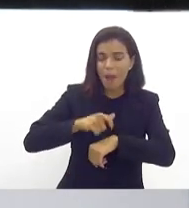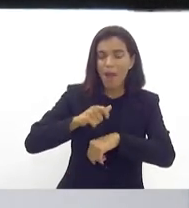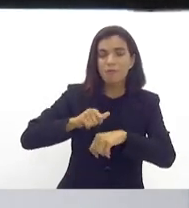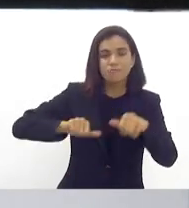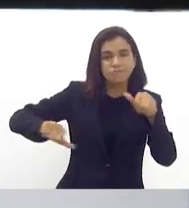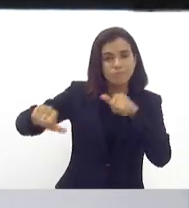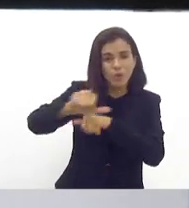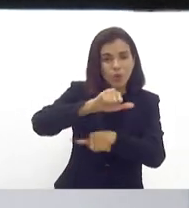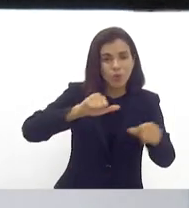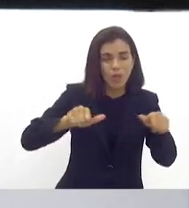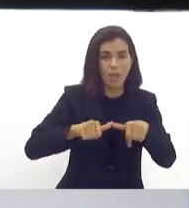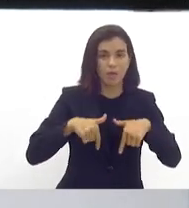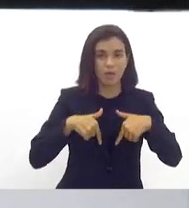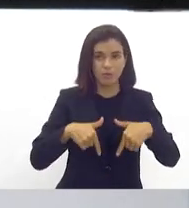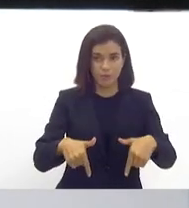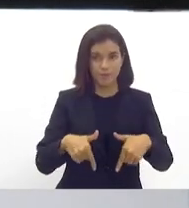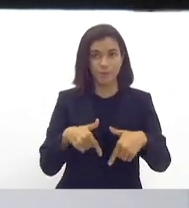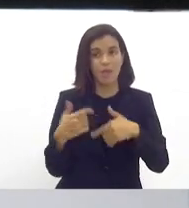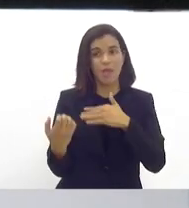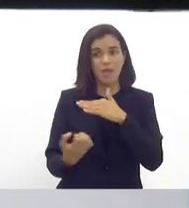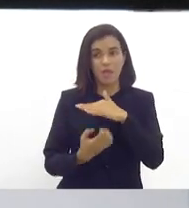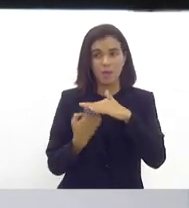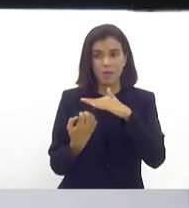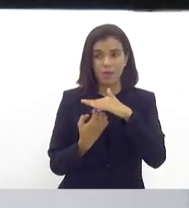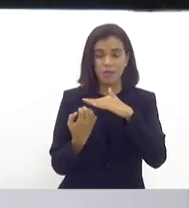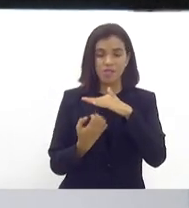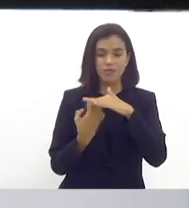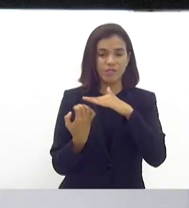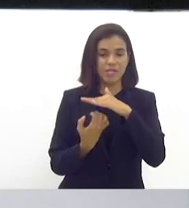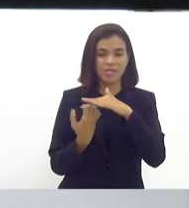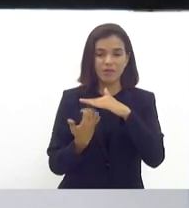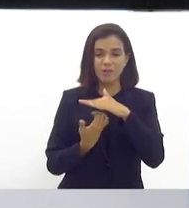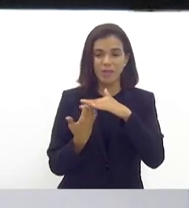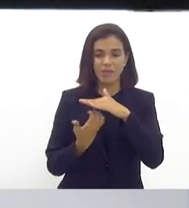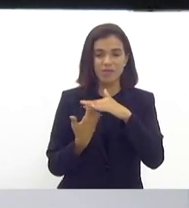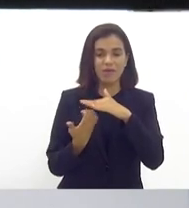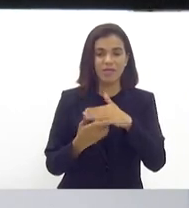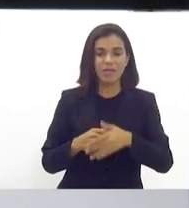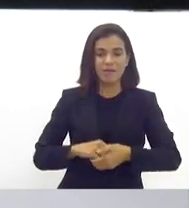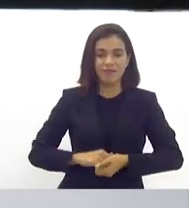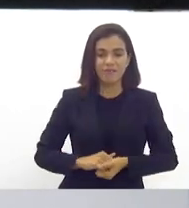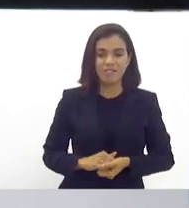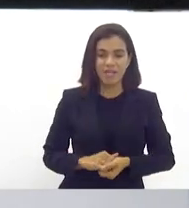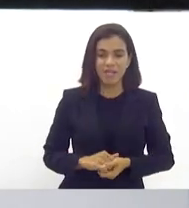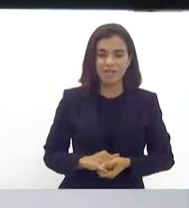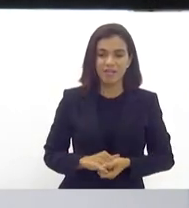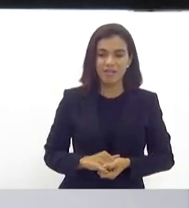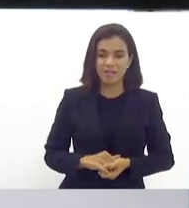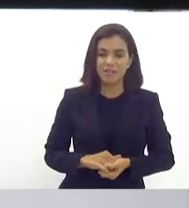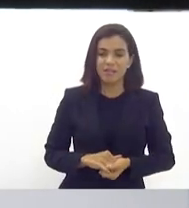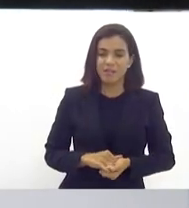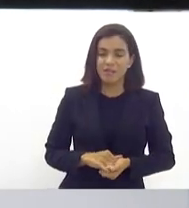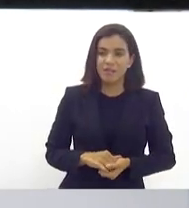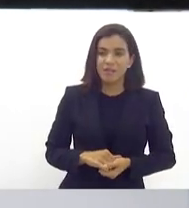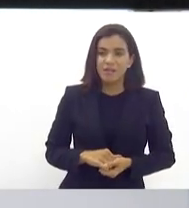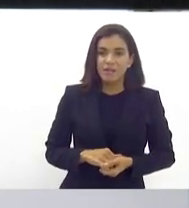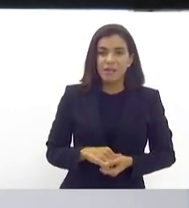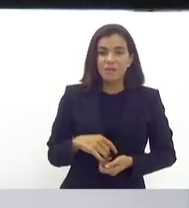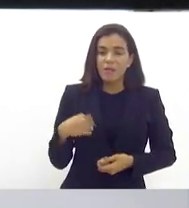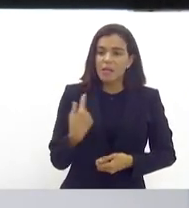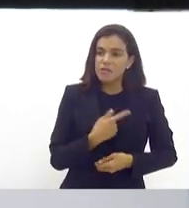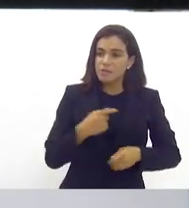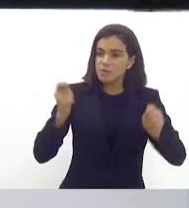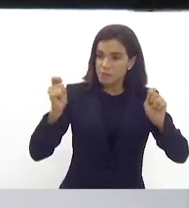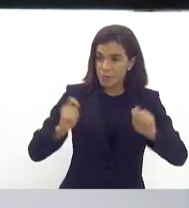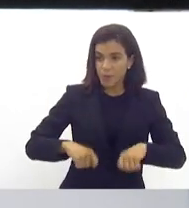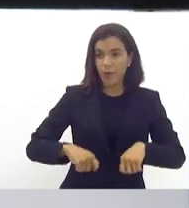conduta então é uma operadora que está com um acompanhamento de perto da NS para que a gente possa trazê-la